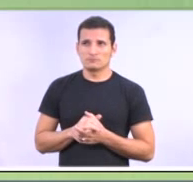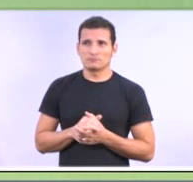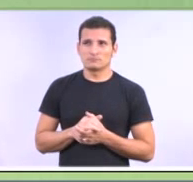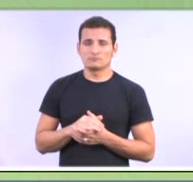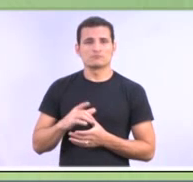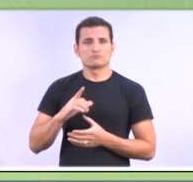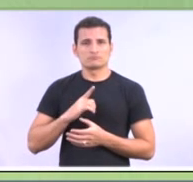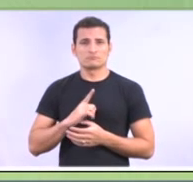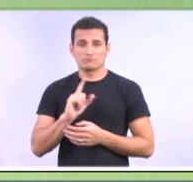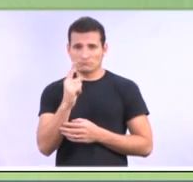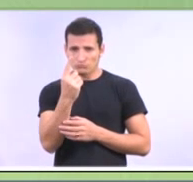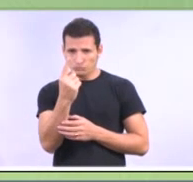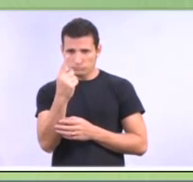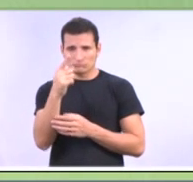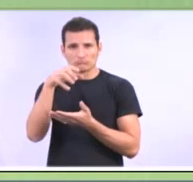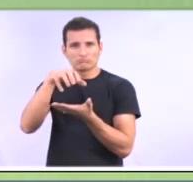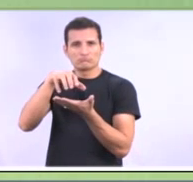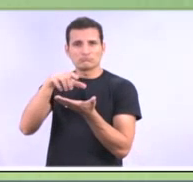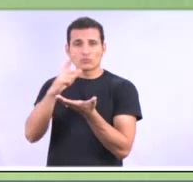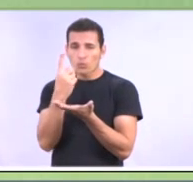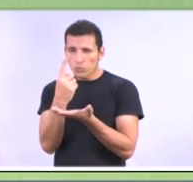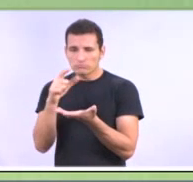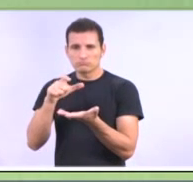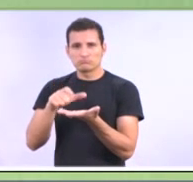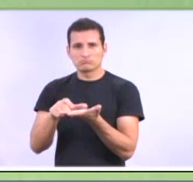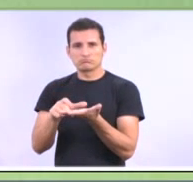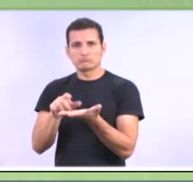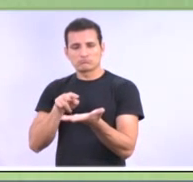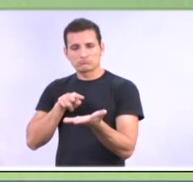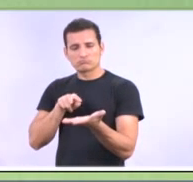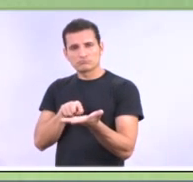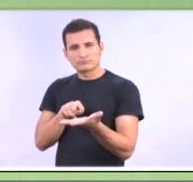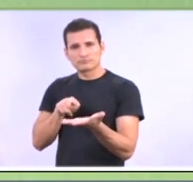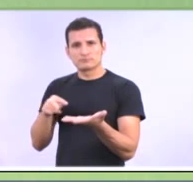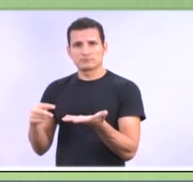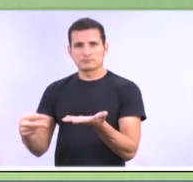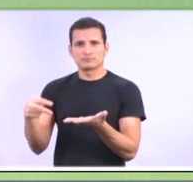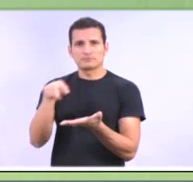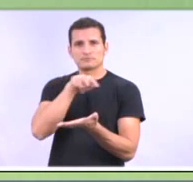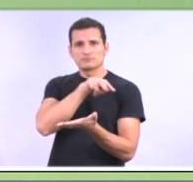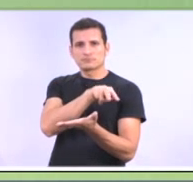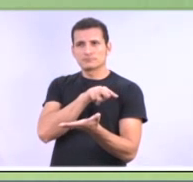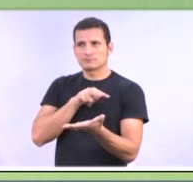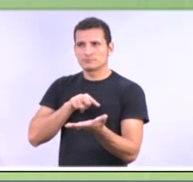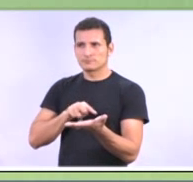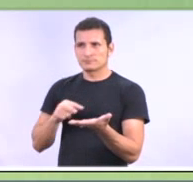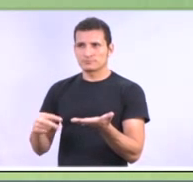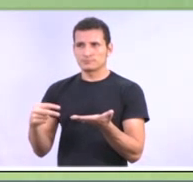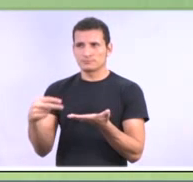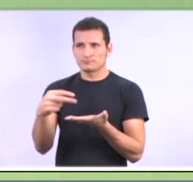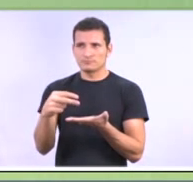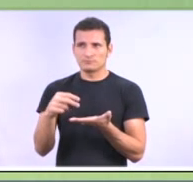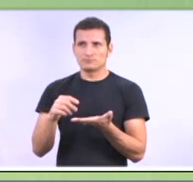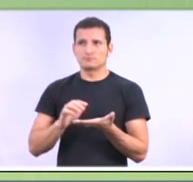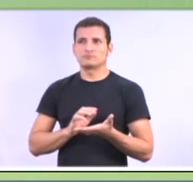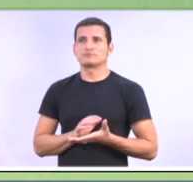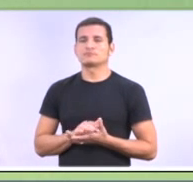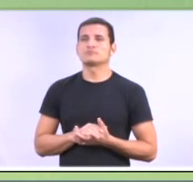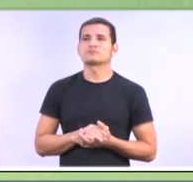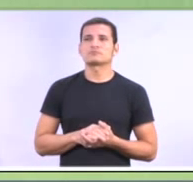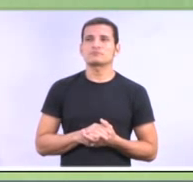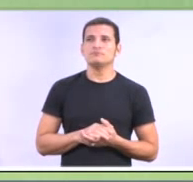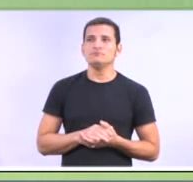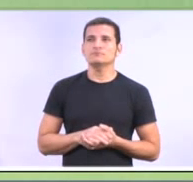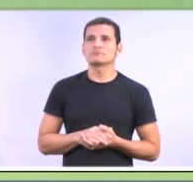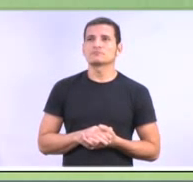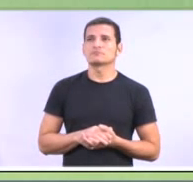conectando a um dispositivo central e esse dispositivo ele vai tratar de fazer o chaveamento, vamos dizer, no caso